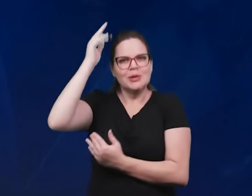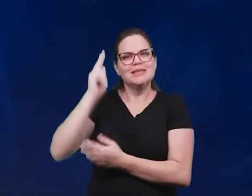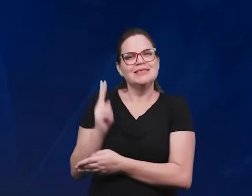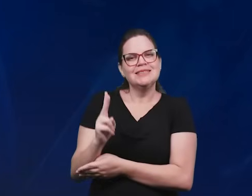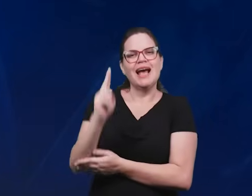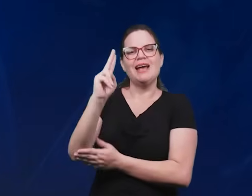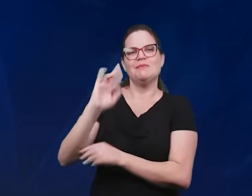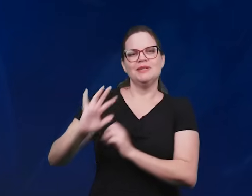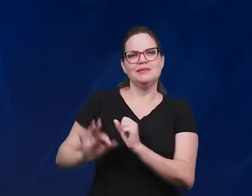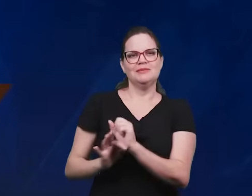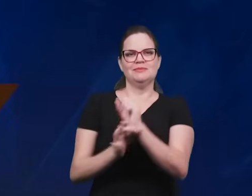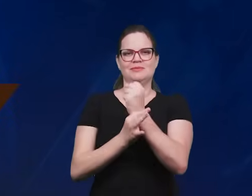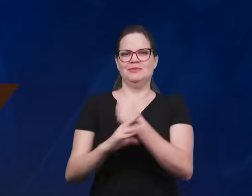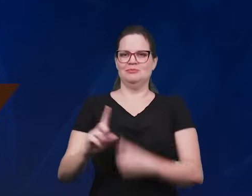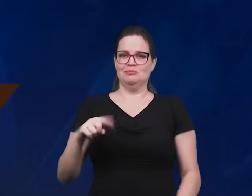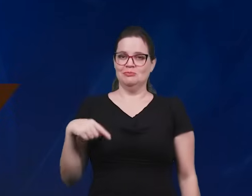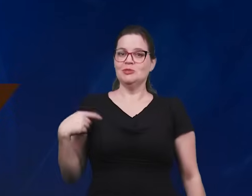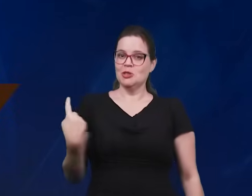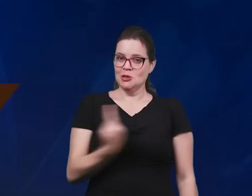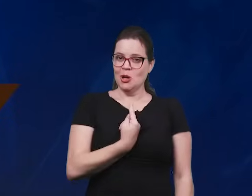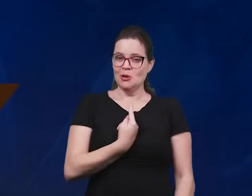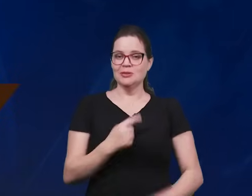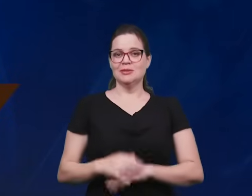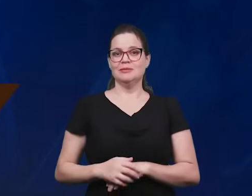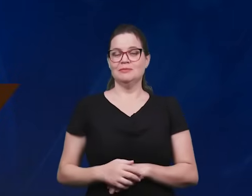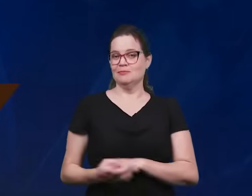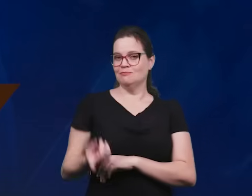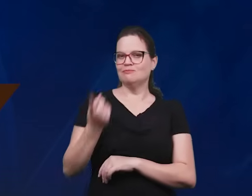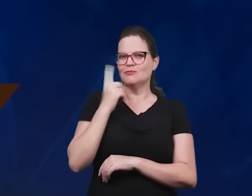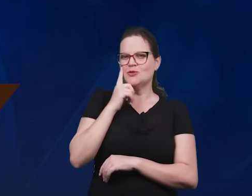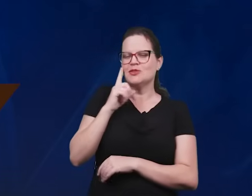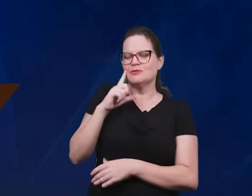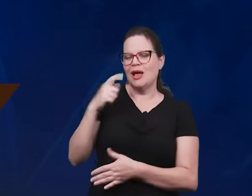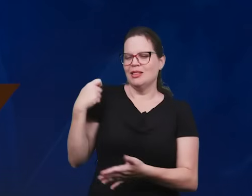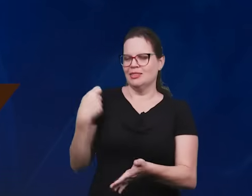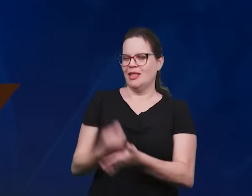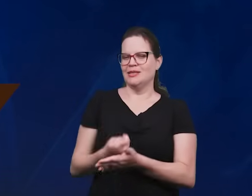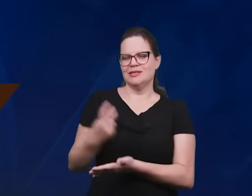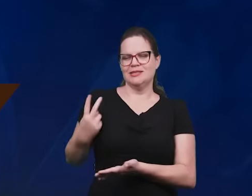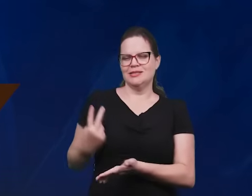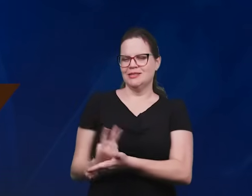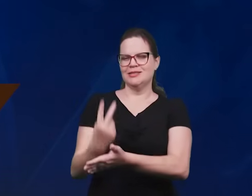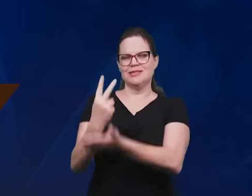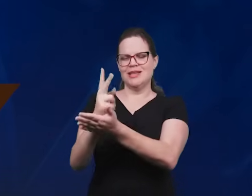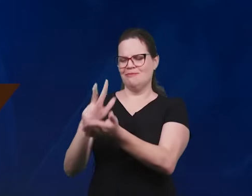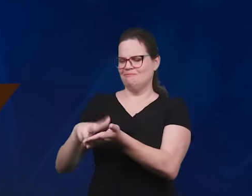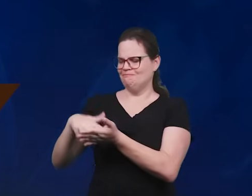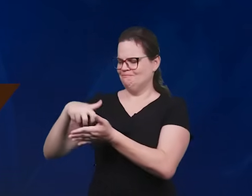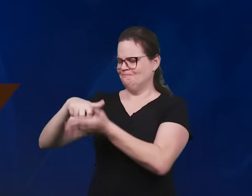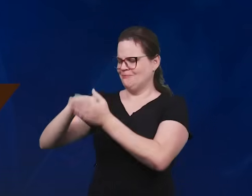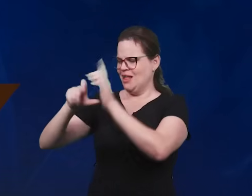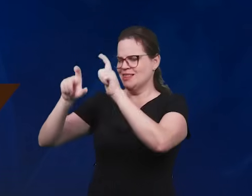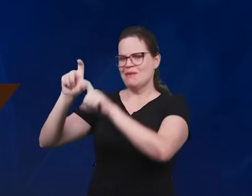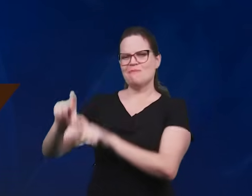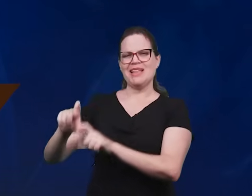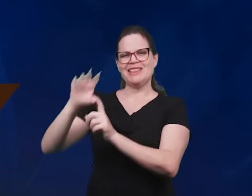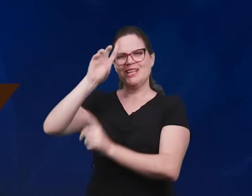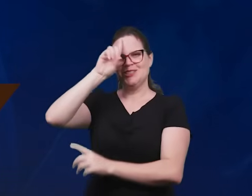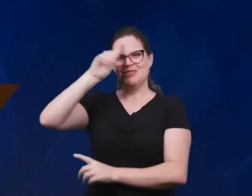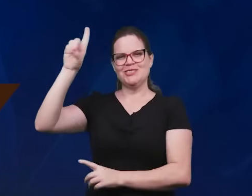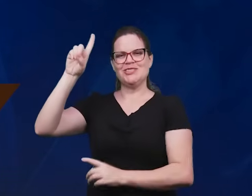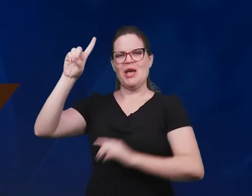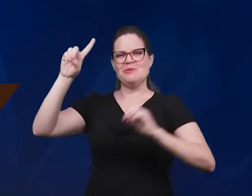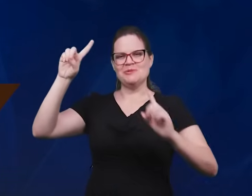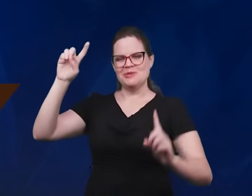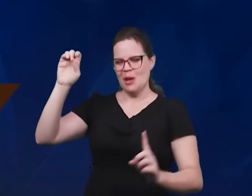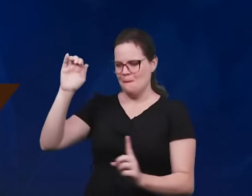mão de Deus. E nós vamos optar por estar sempre aos pés do Senhor através de um